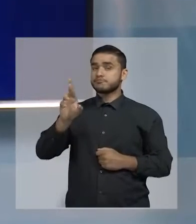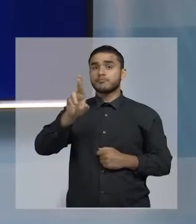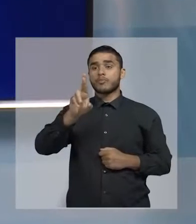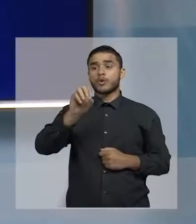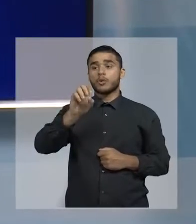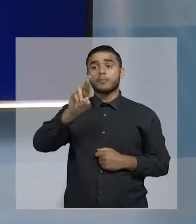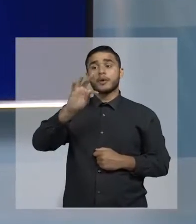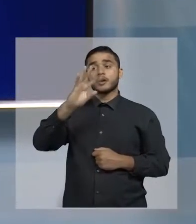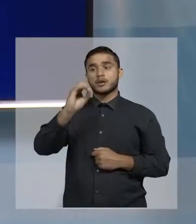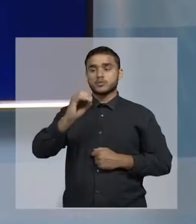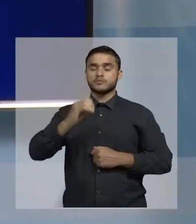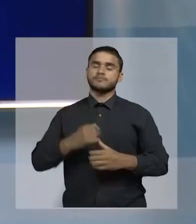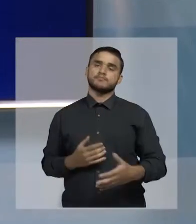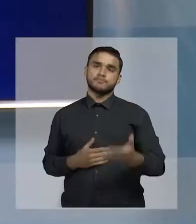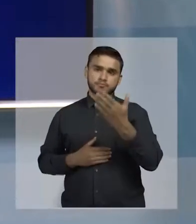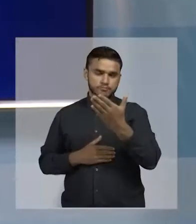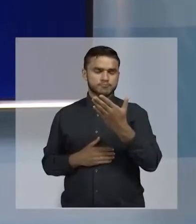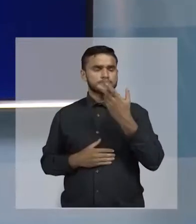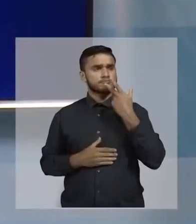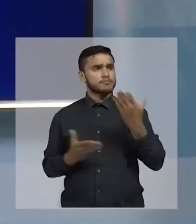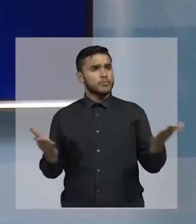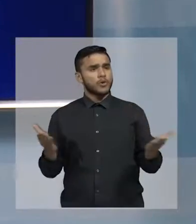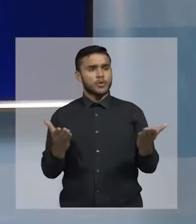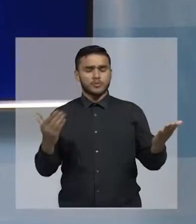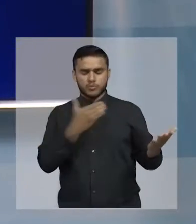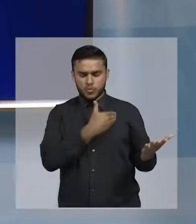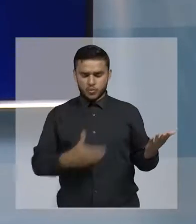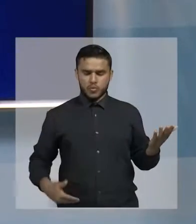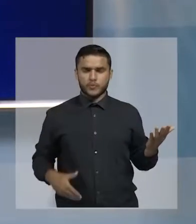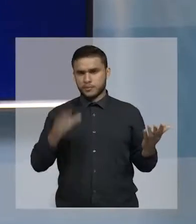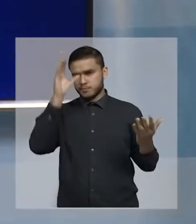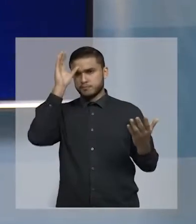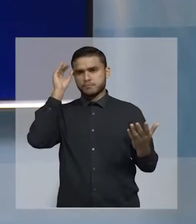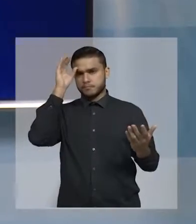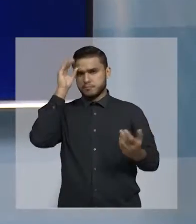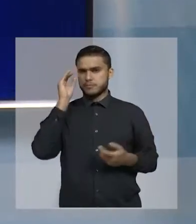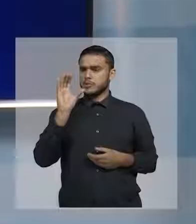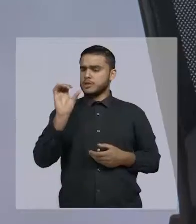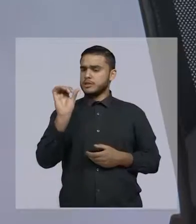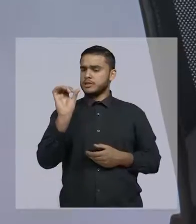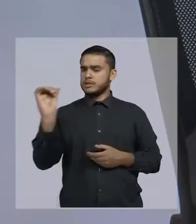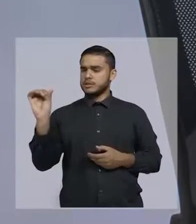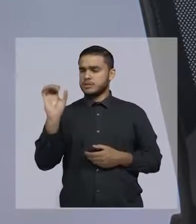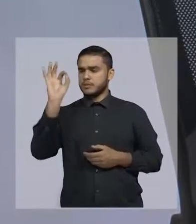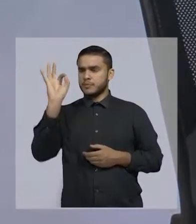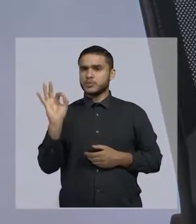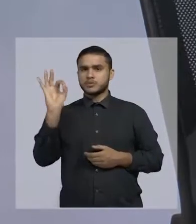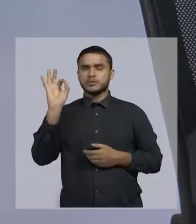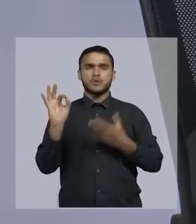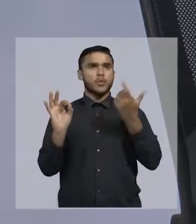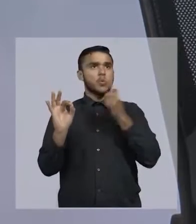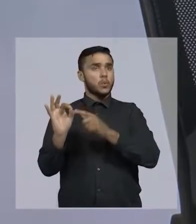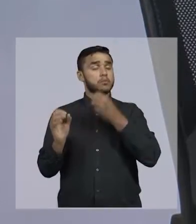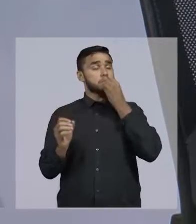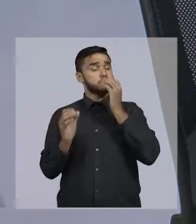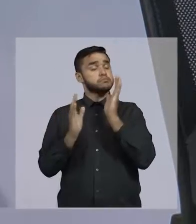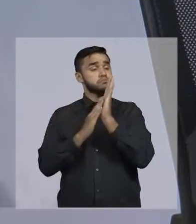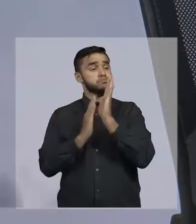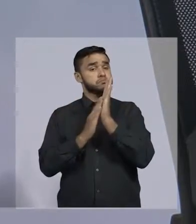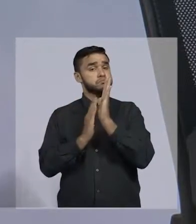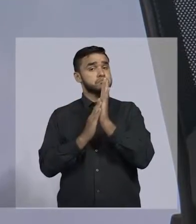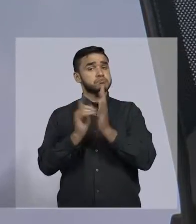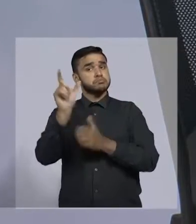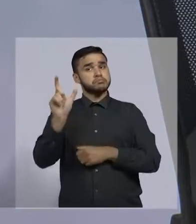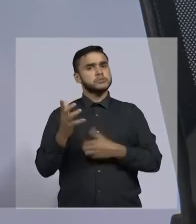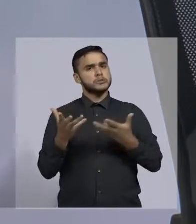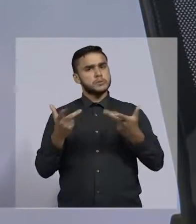cômoda, pela primeira vez registrada na política do Estado do Ceará, méritos do governador pelo resultado do seu próprio